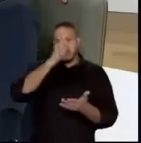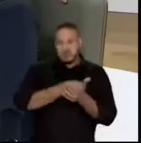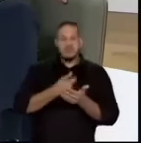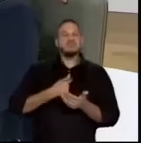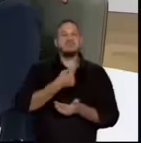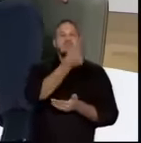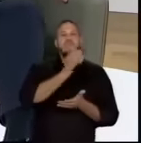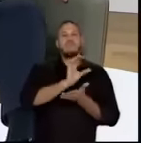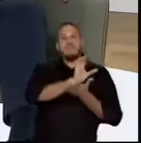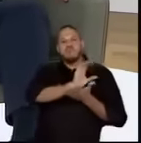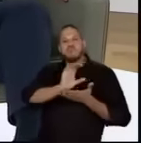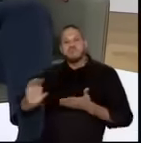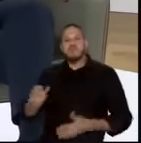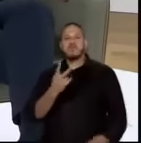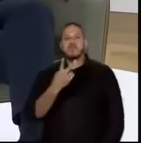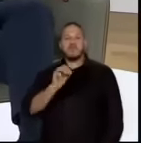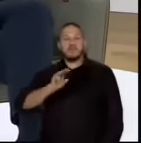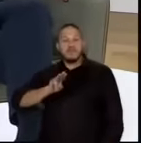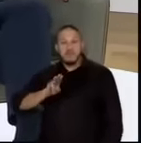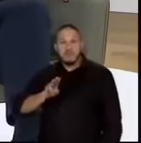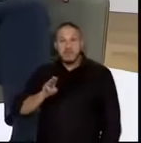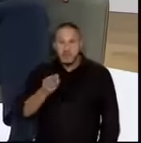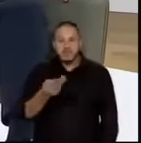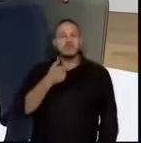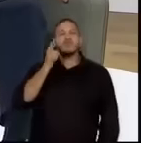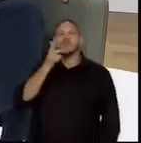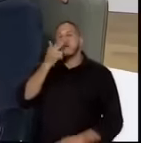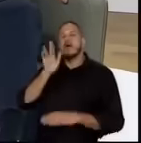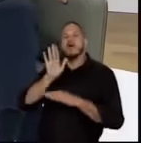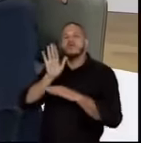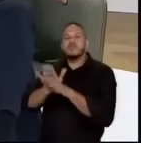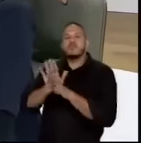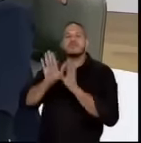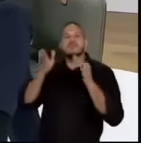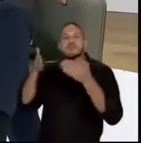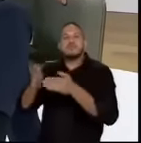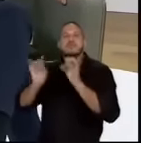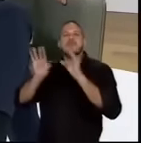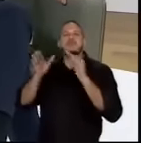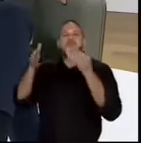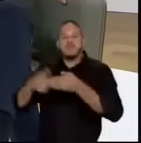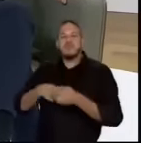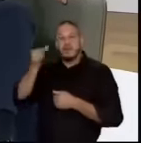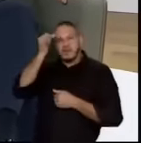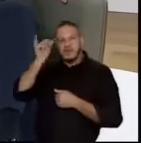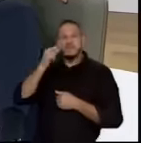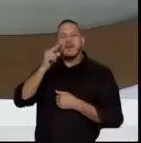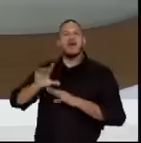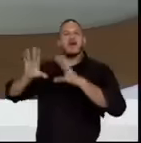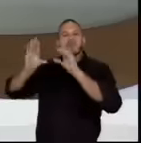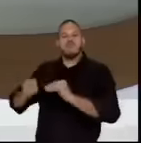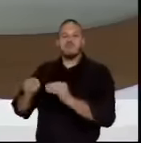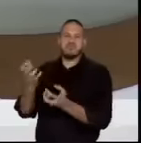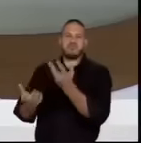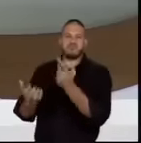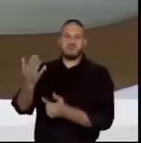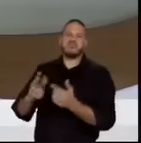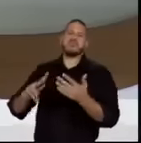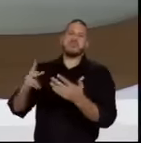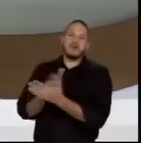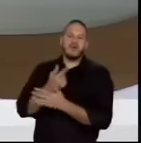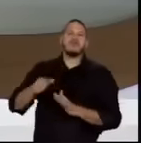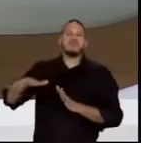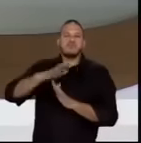repasse de 20 milhões para ajudar especificamente o combate ao fogo que agora assola